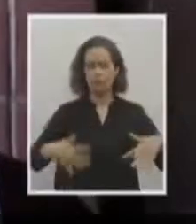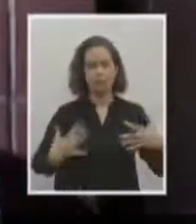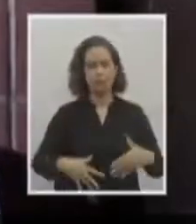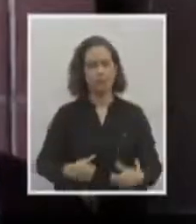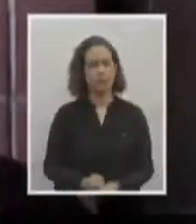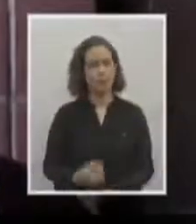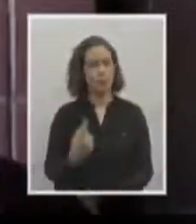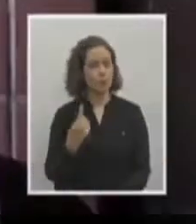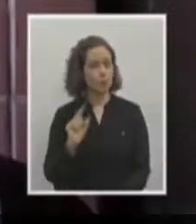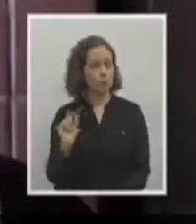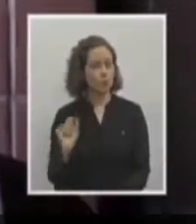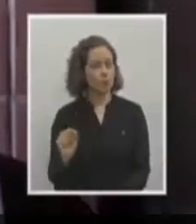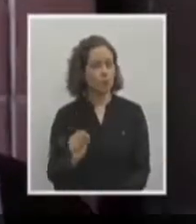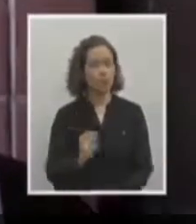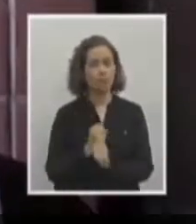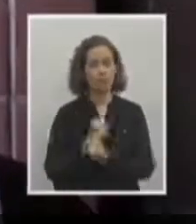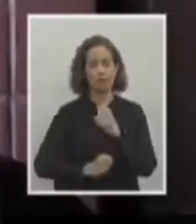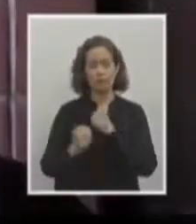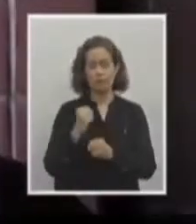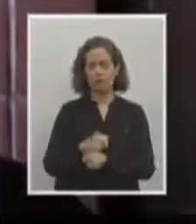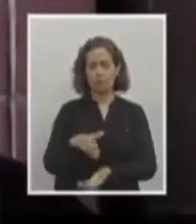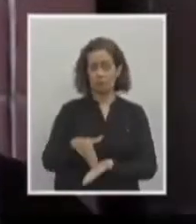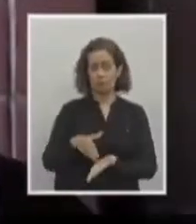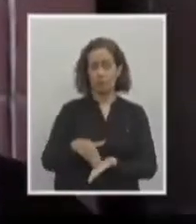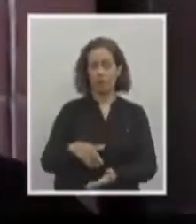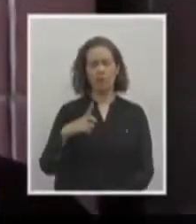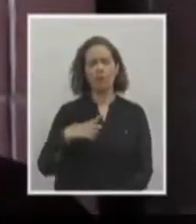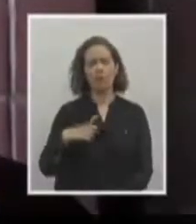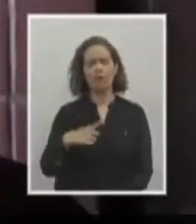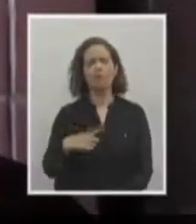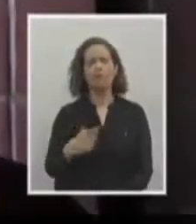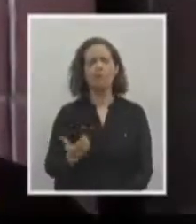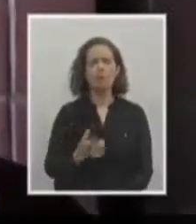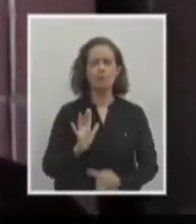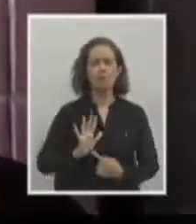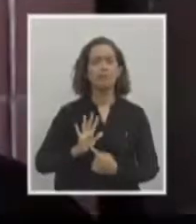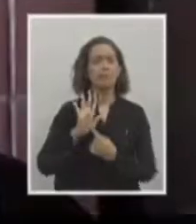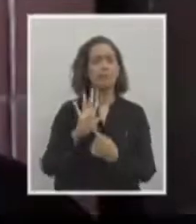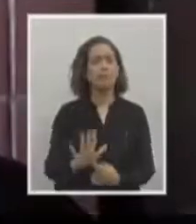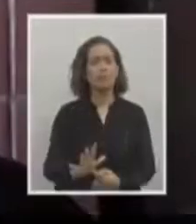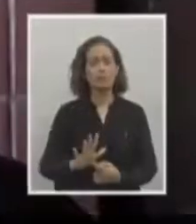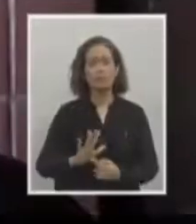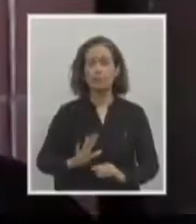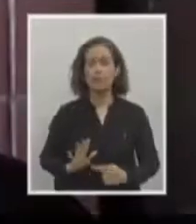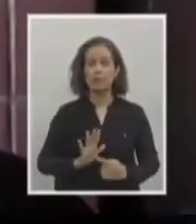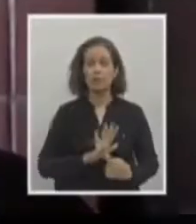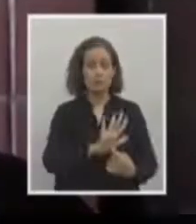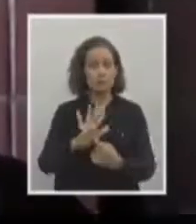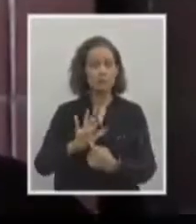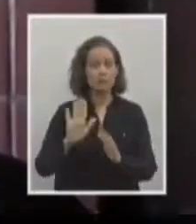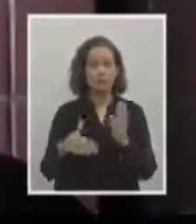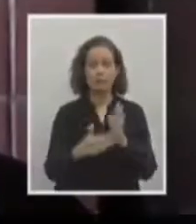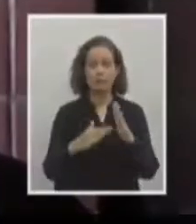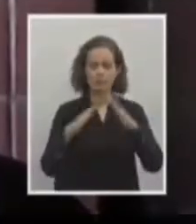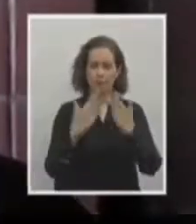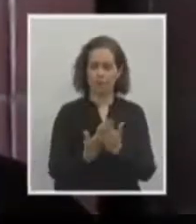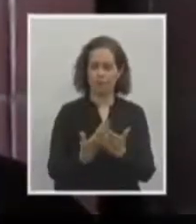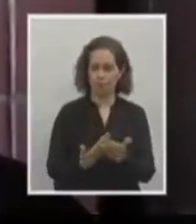no final do ano passado, houve uma apresentação de final de ano letivo para toda a escola e esse aluno